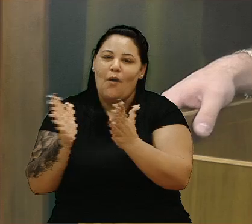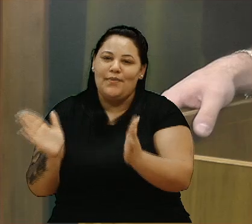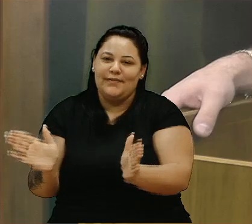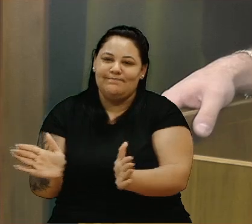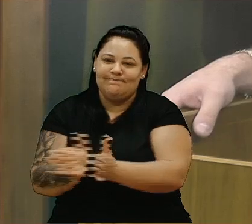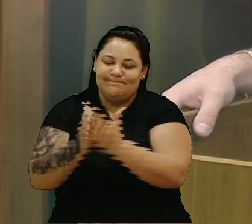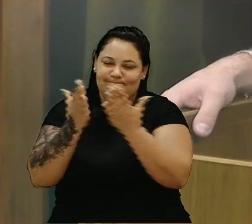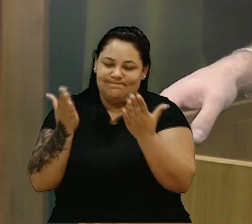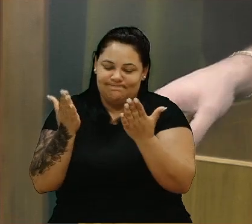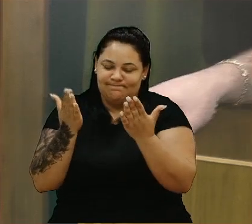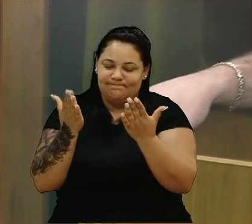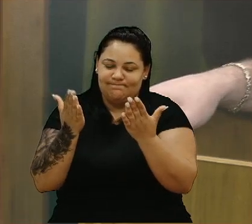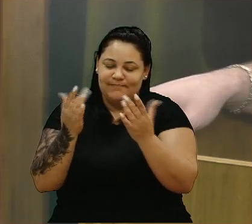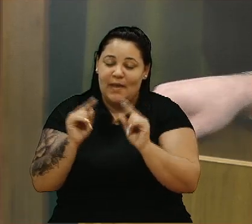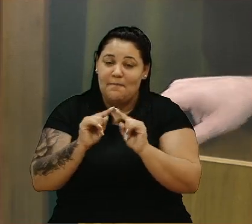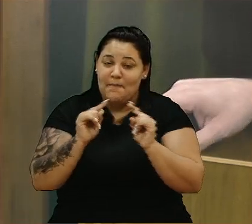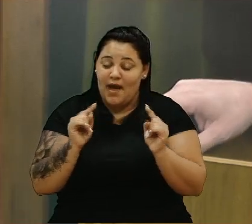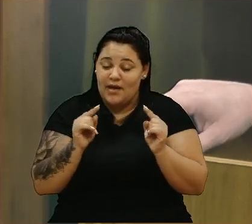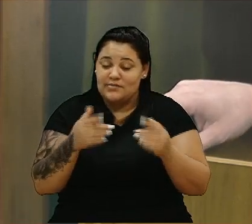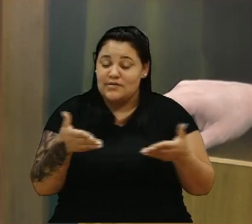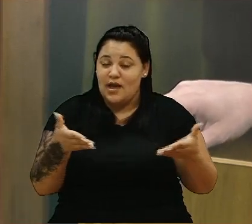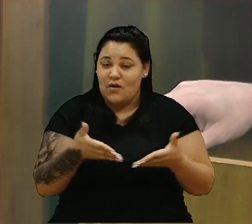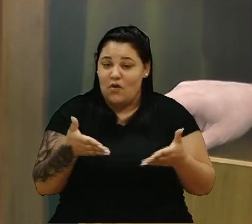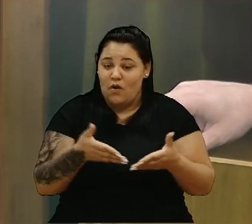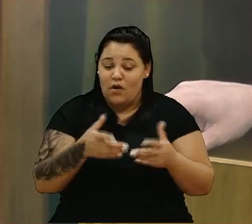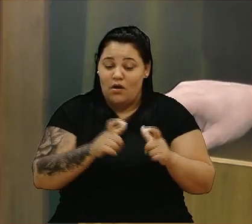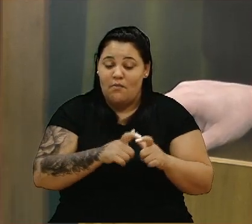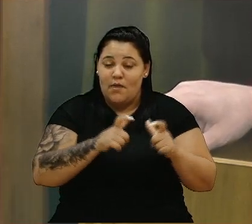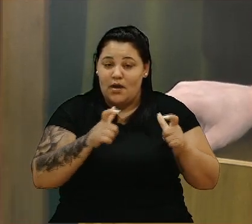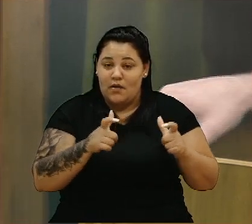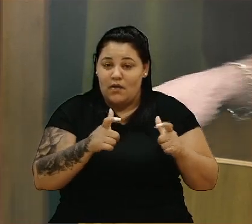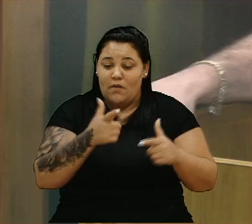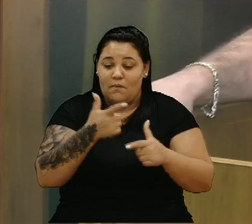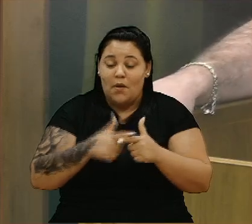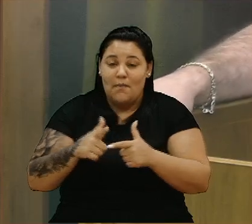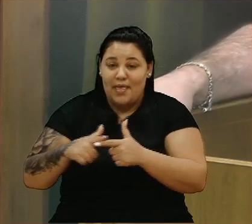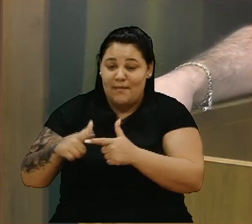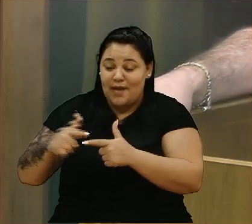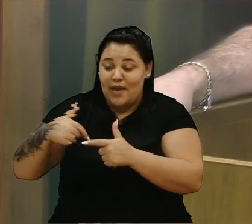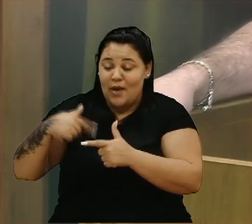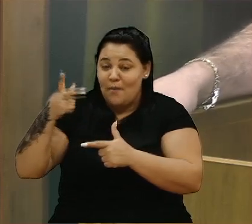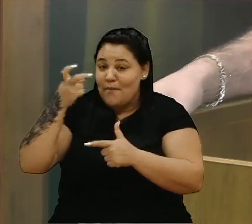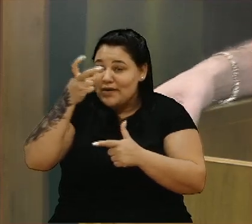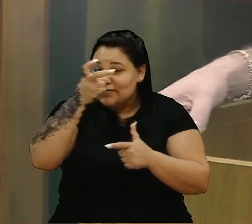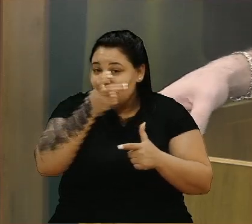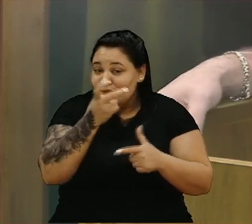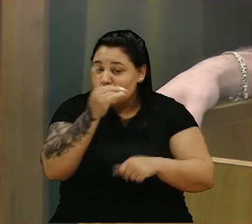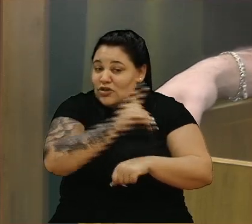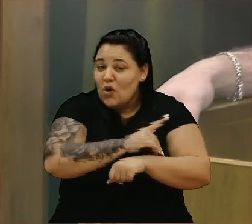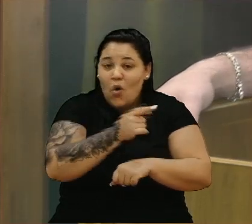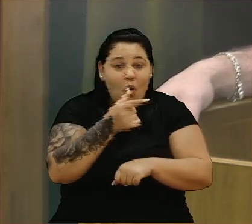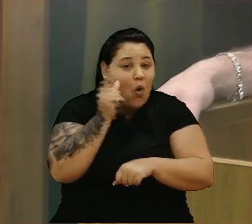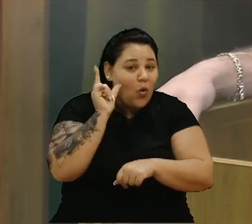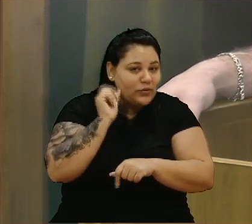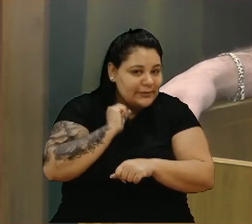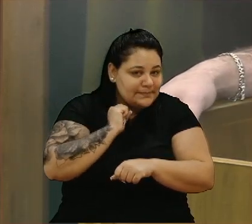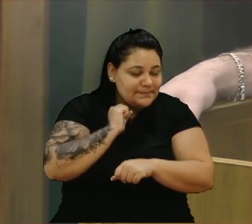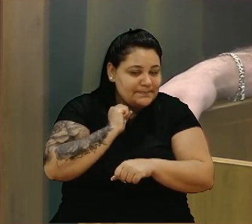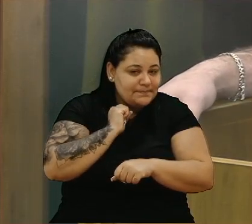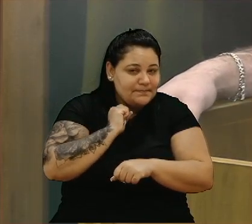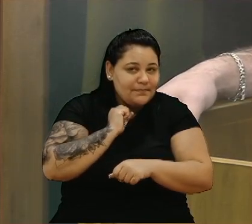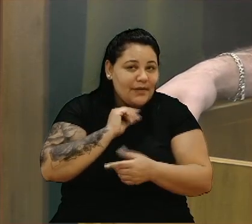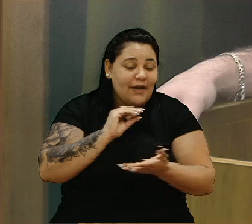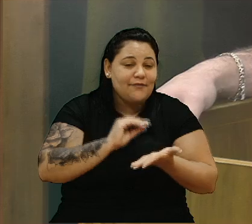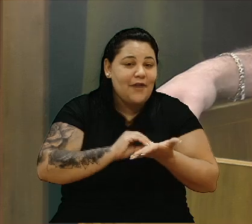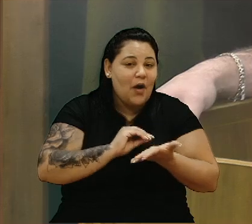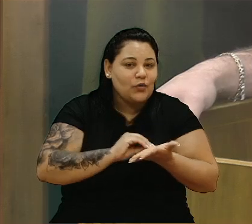Agora, o maior problema que eu senti no dia de ontem, a falta de muitos pontos no discurso